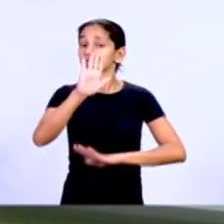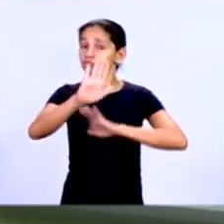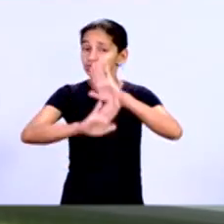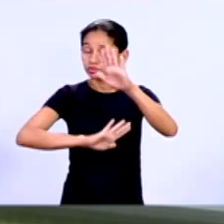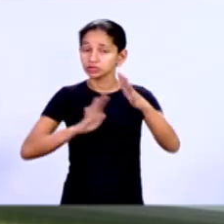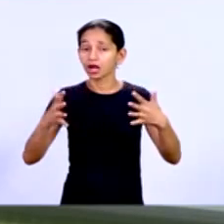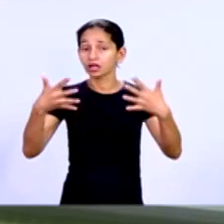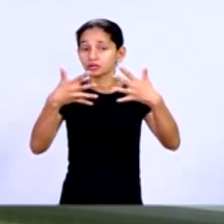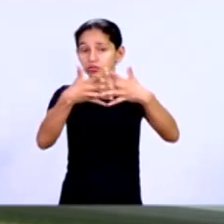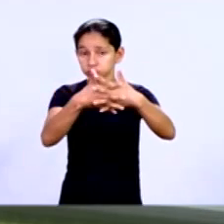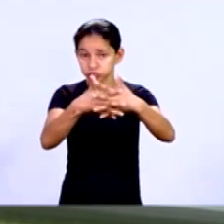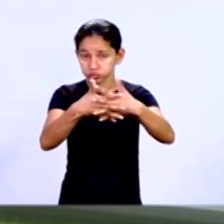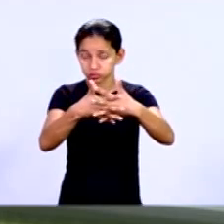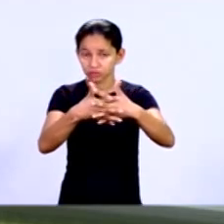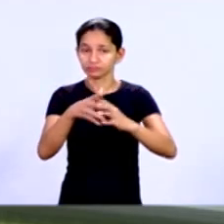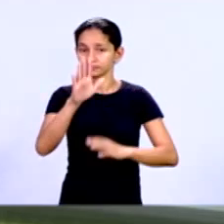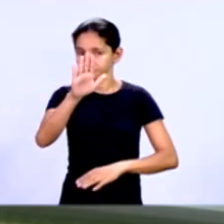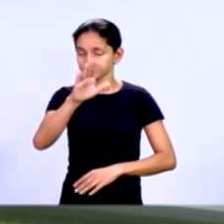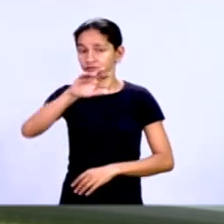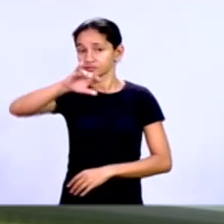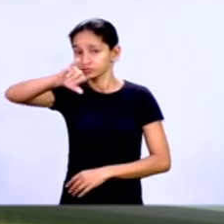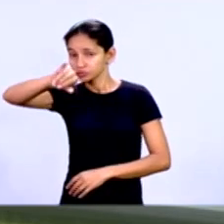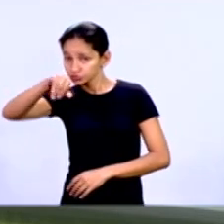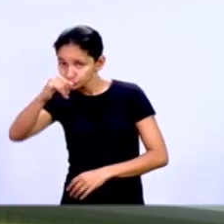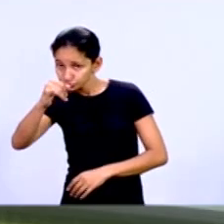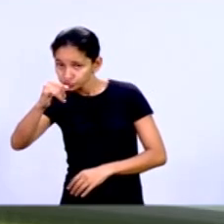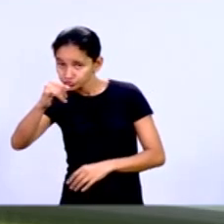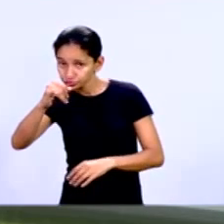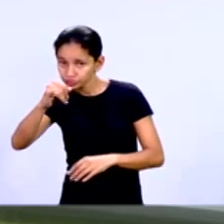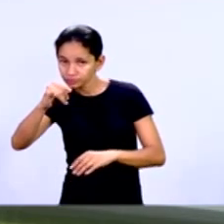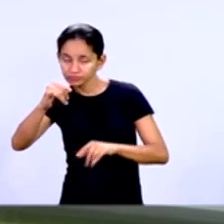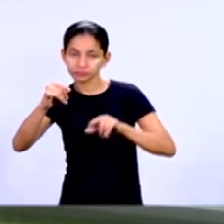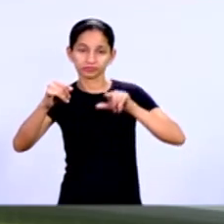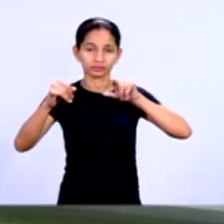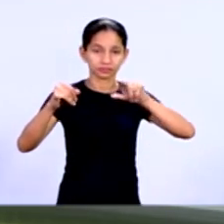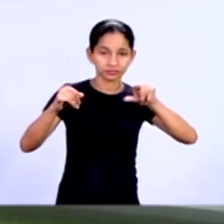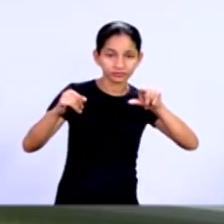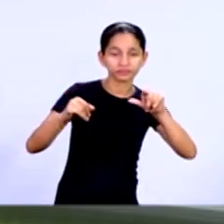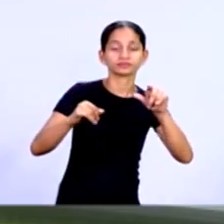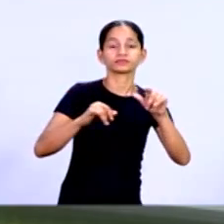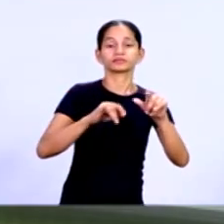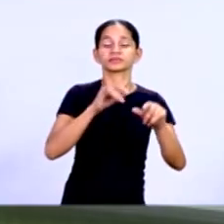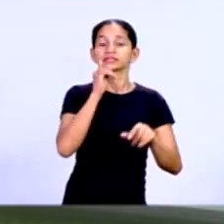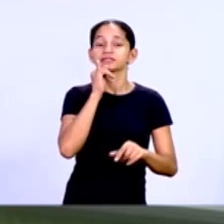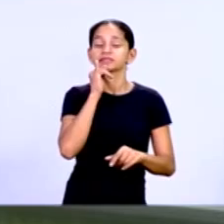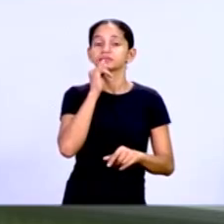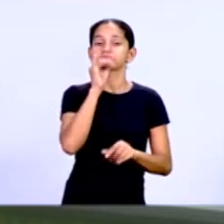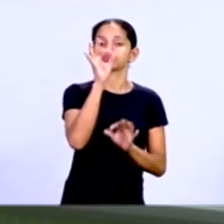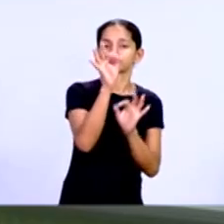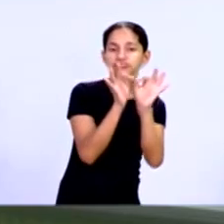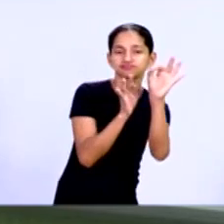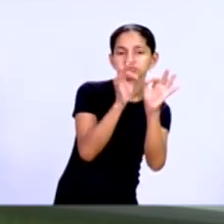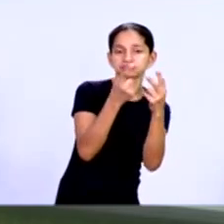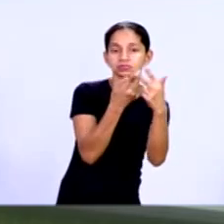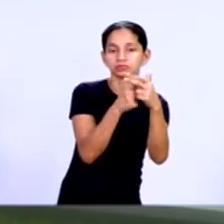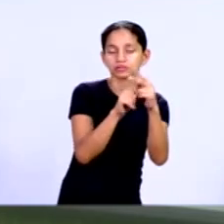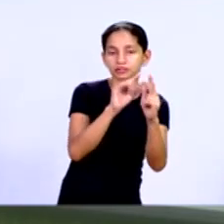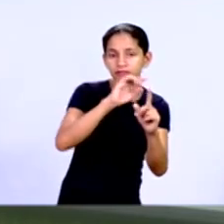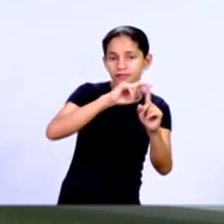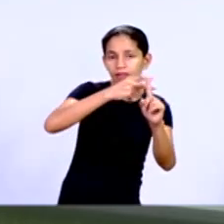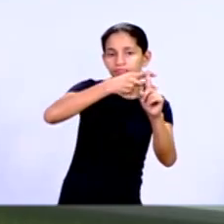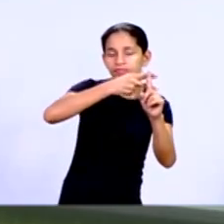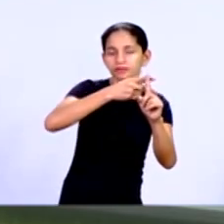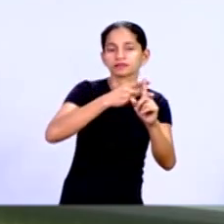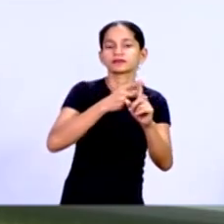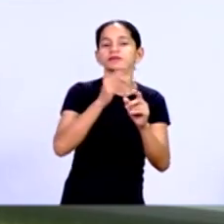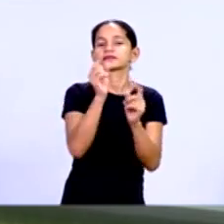com correção monetária. Correção monetária é uma atualização do capital para que ele não perca o poder de compra. É